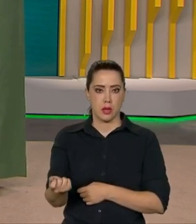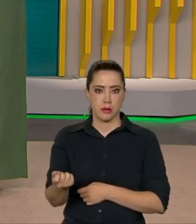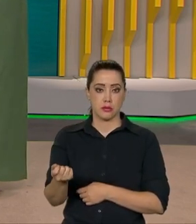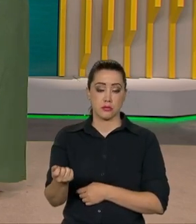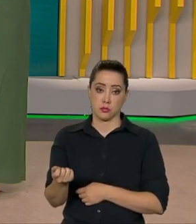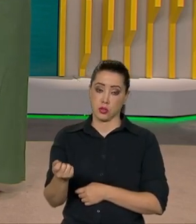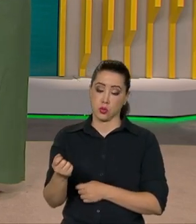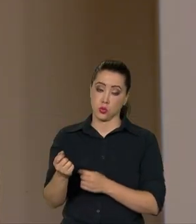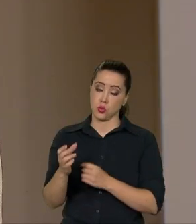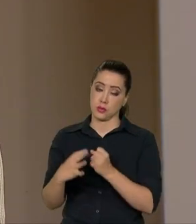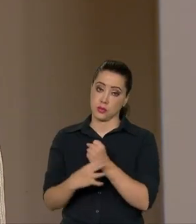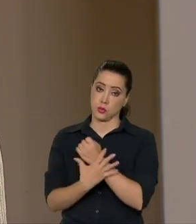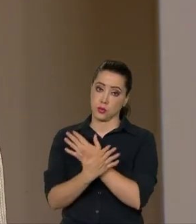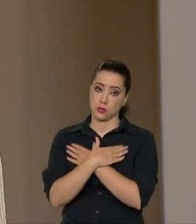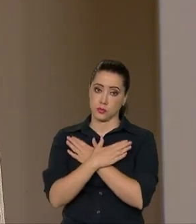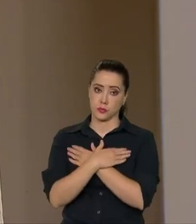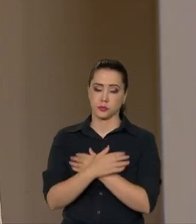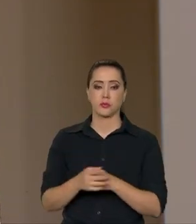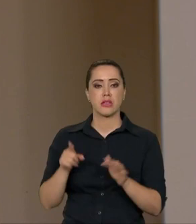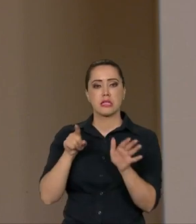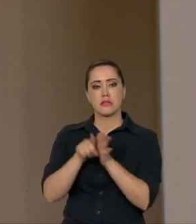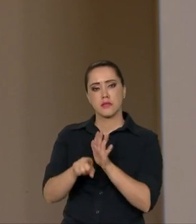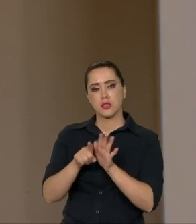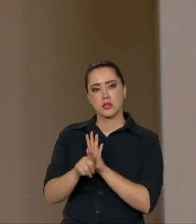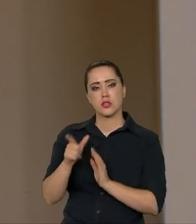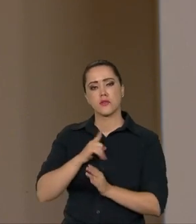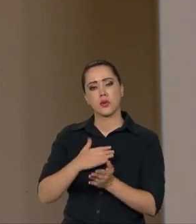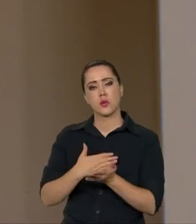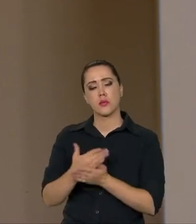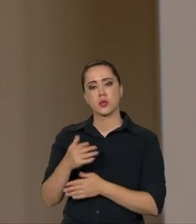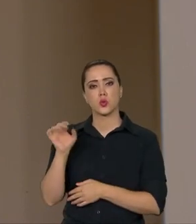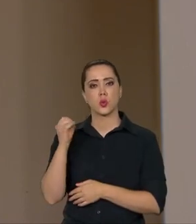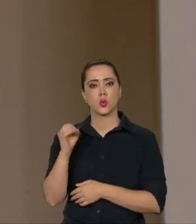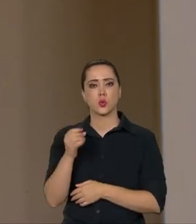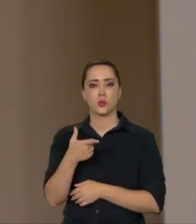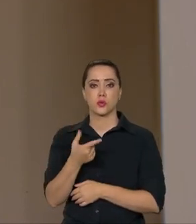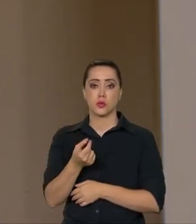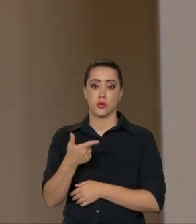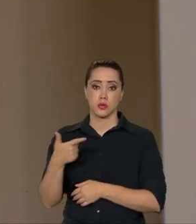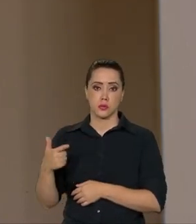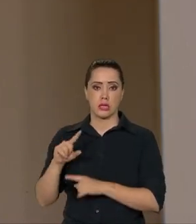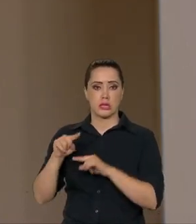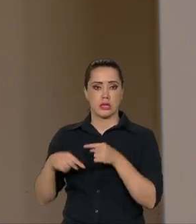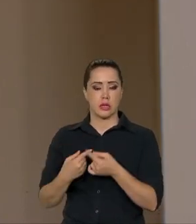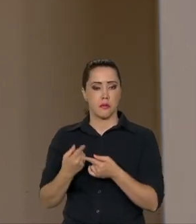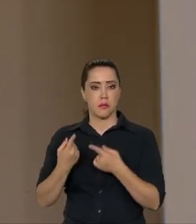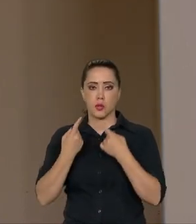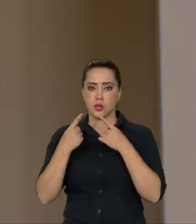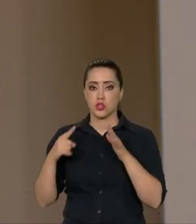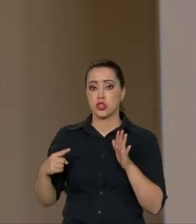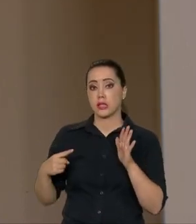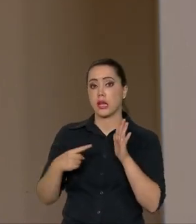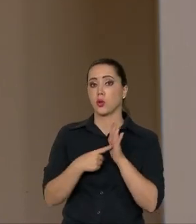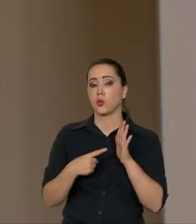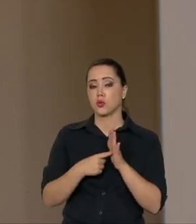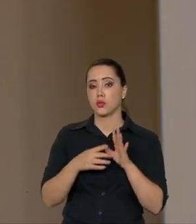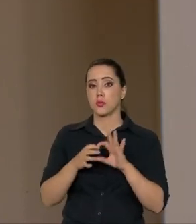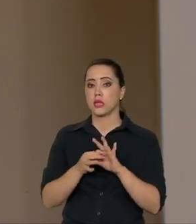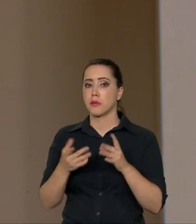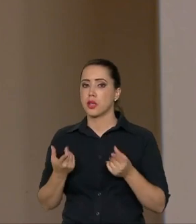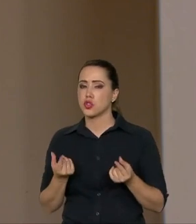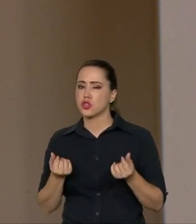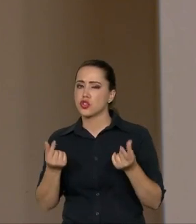do seguro-desemprego. As investigações tiveram início em outubro de 2022, após denúncias sobre